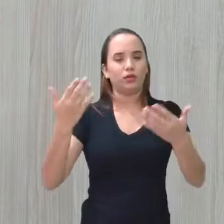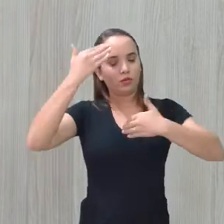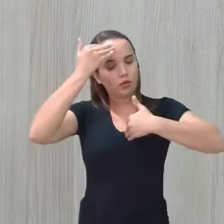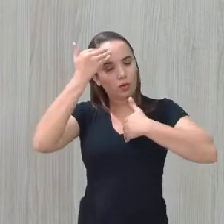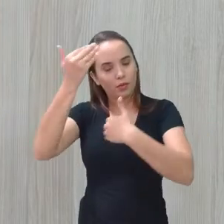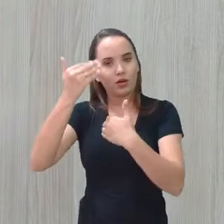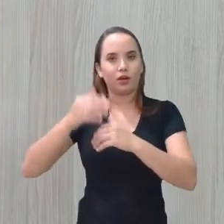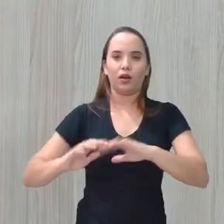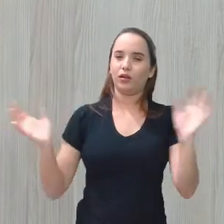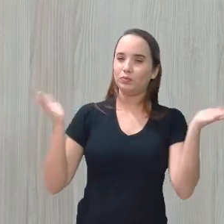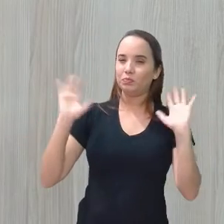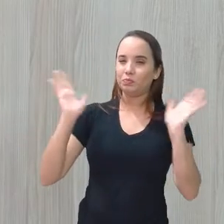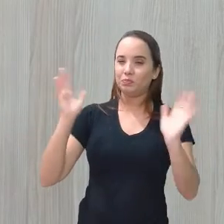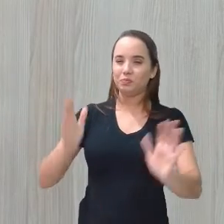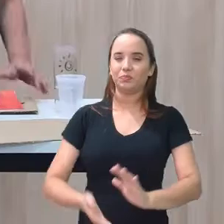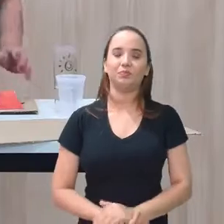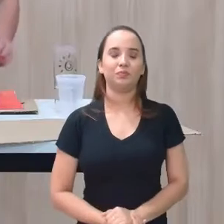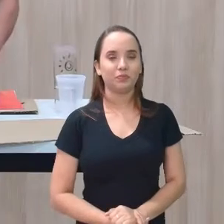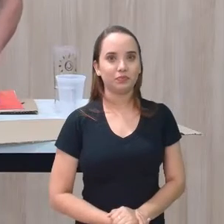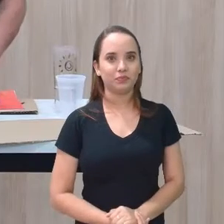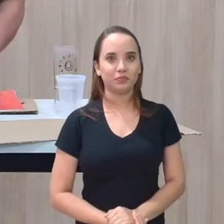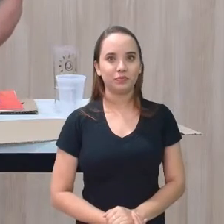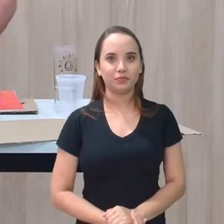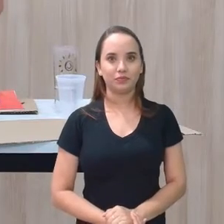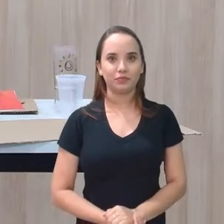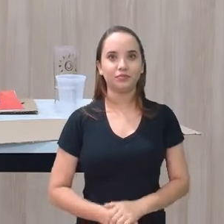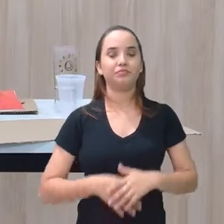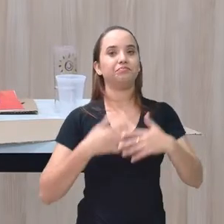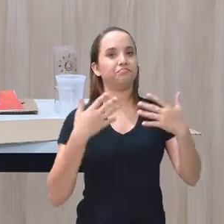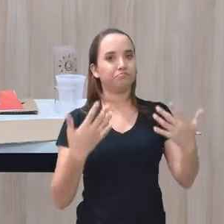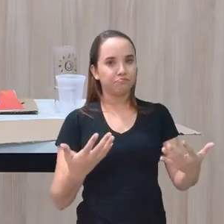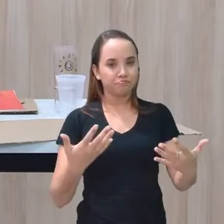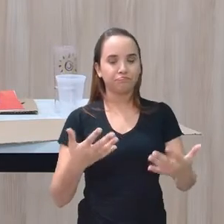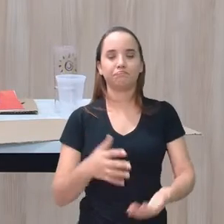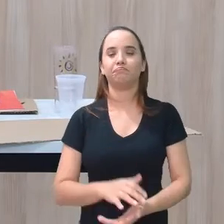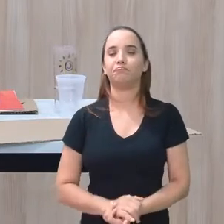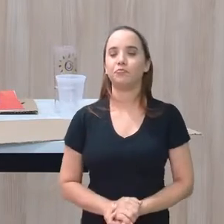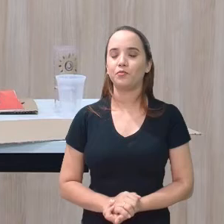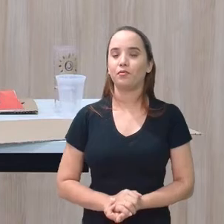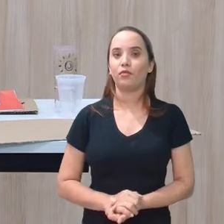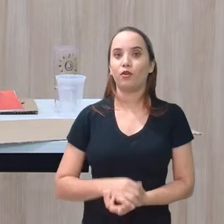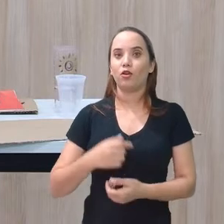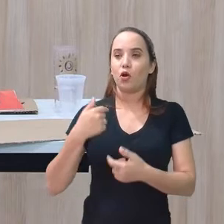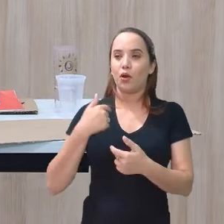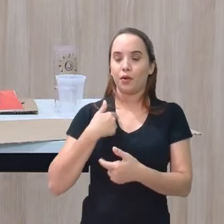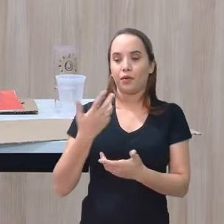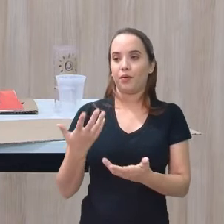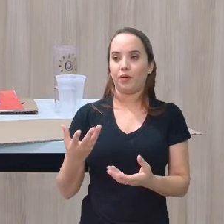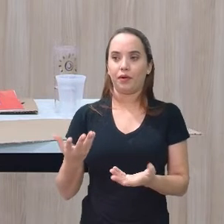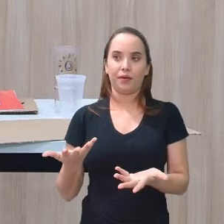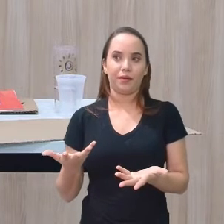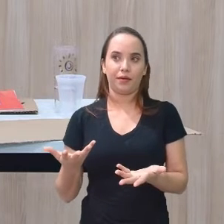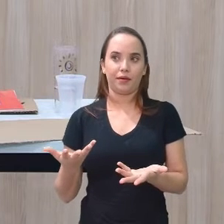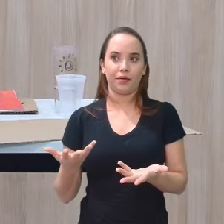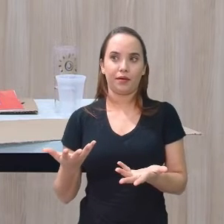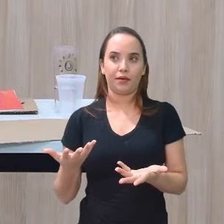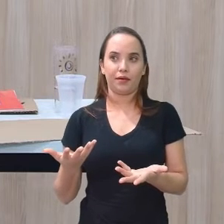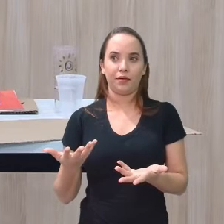viu? Tchau, tchau, pessoal. Pois é, pessoal. Então, eu vou...